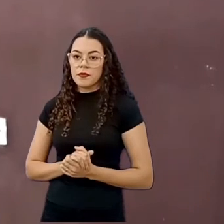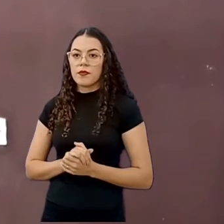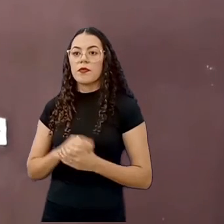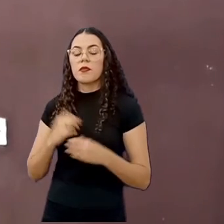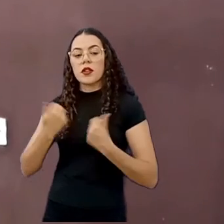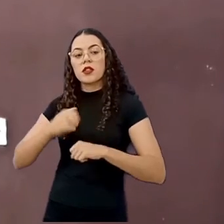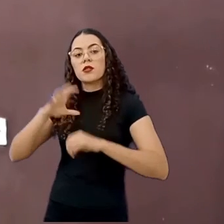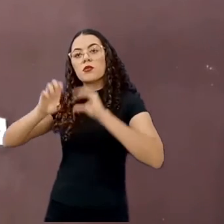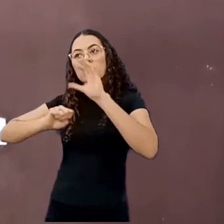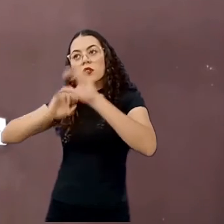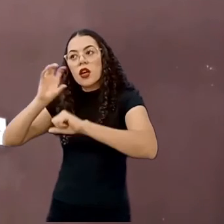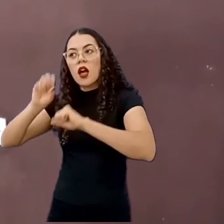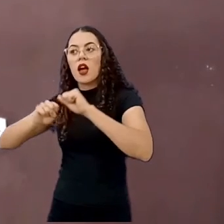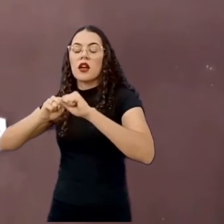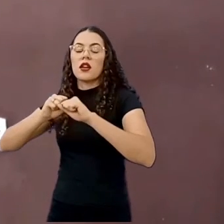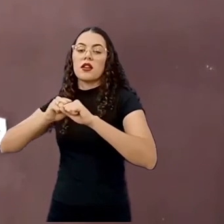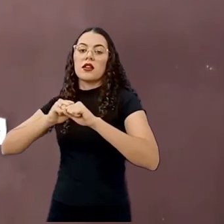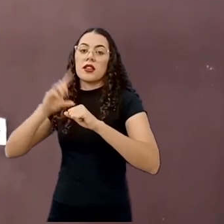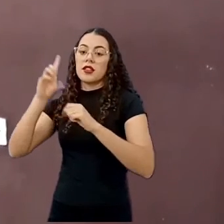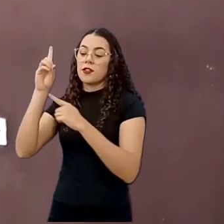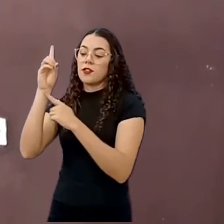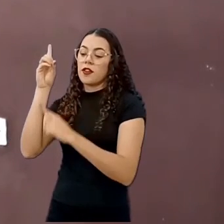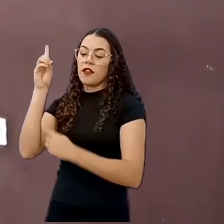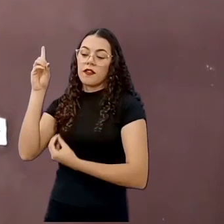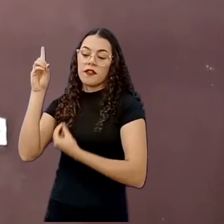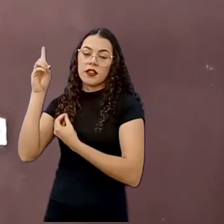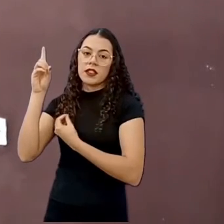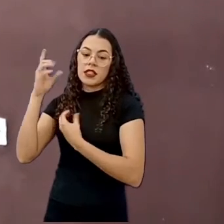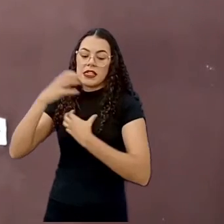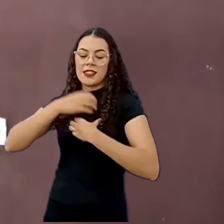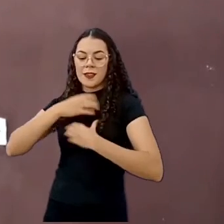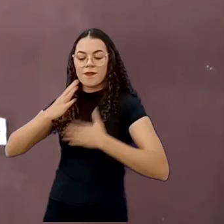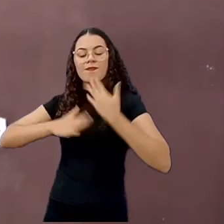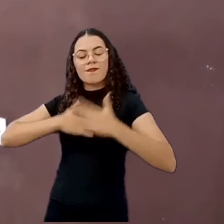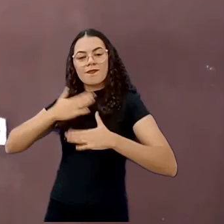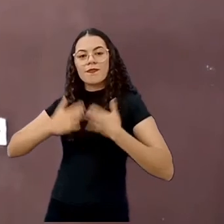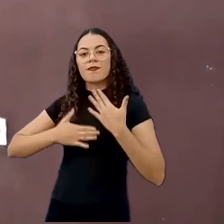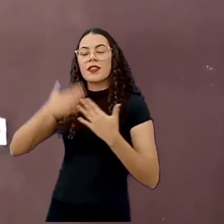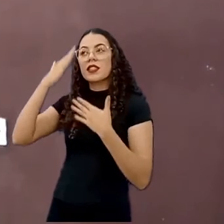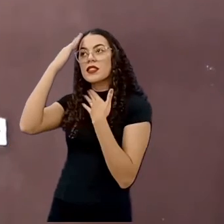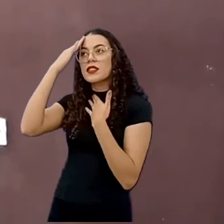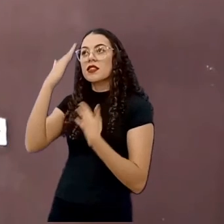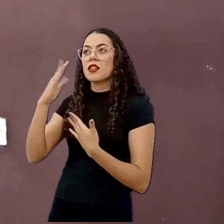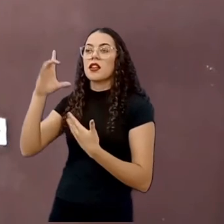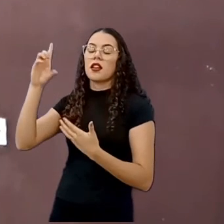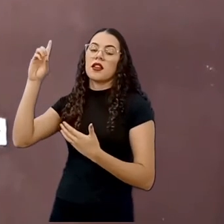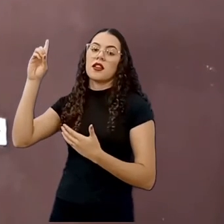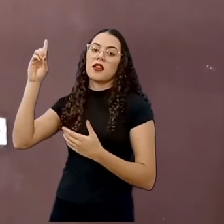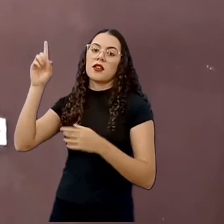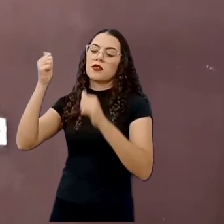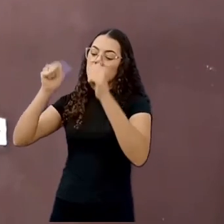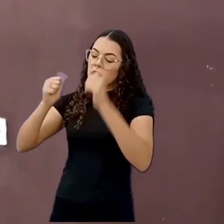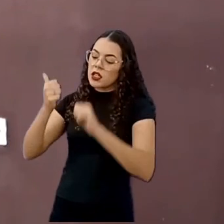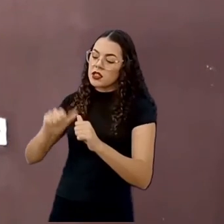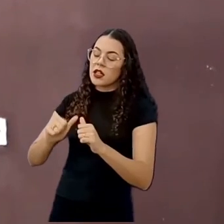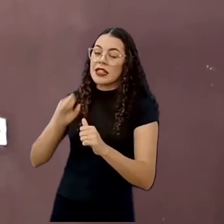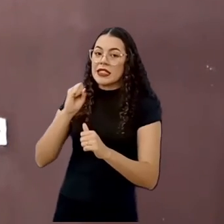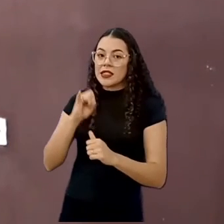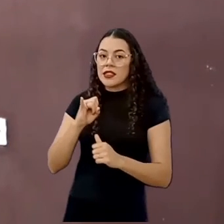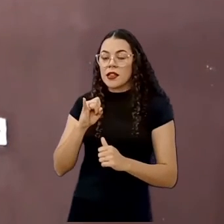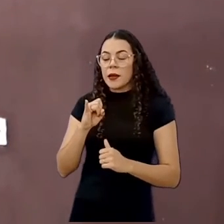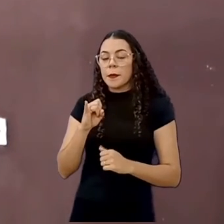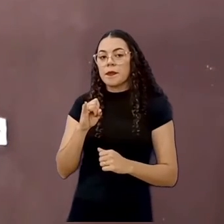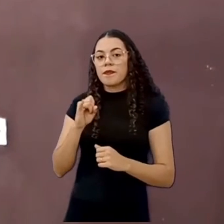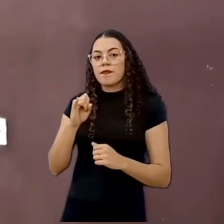Busque isso para que você consiga viver a tua vida se alegrando, agradecendo a Deus. E avalie se você